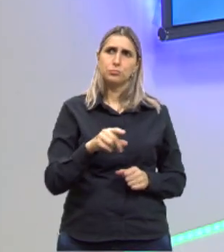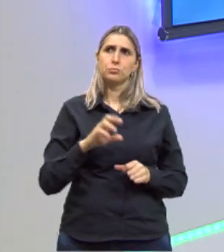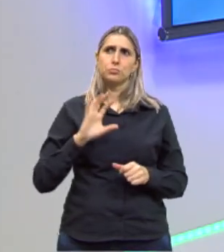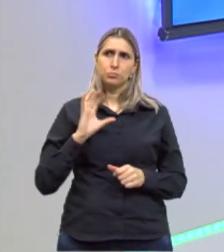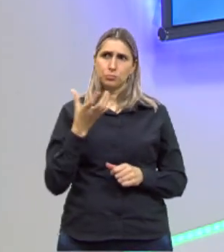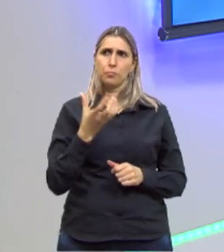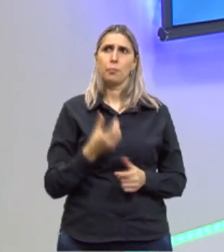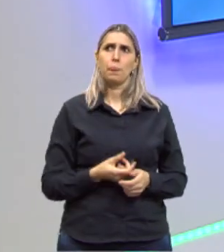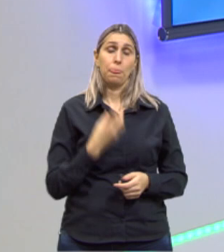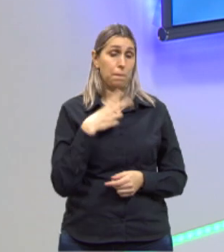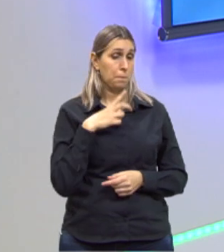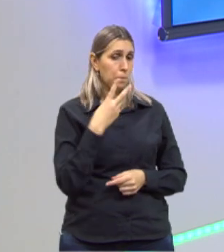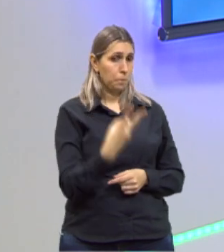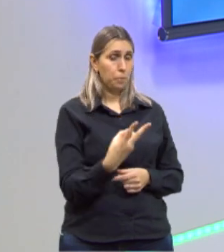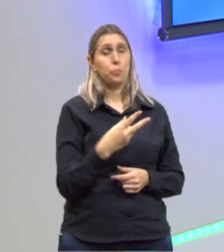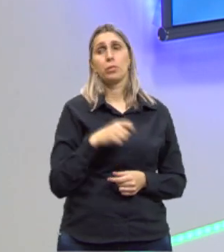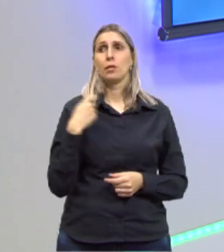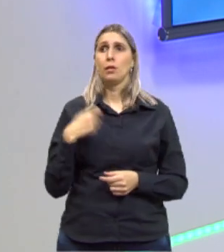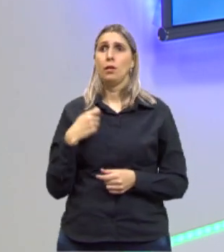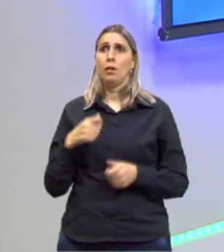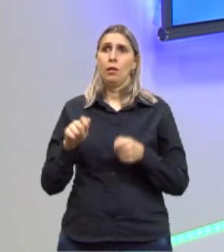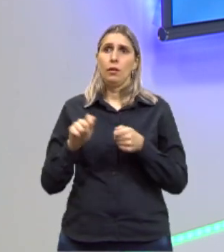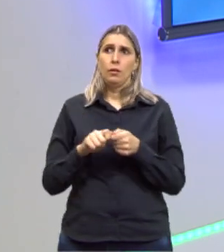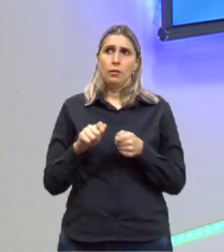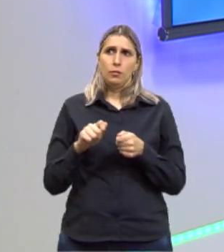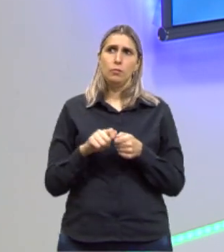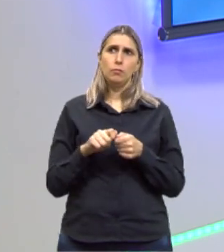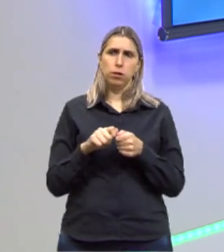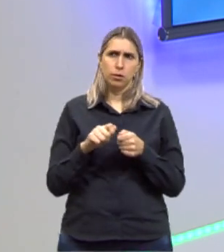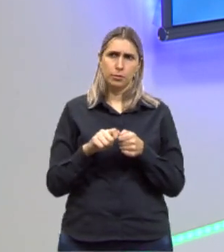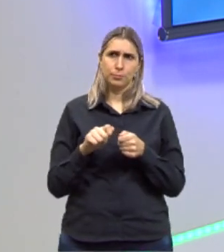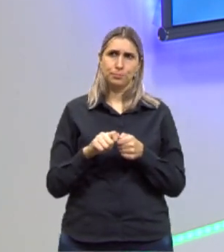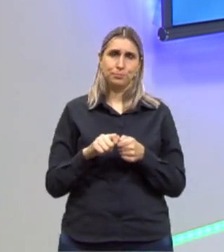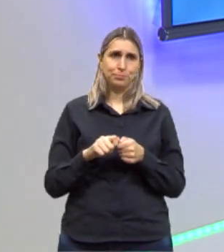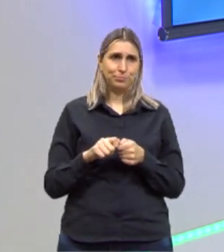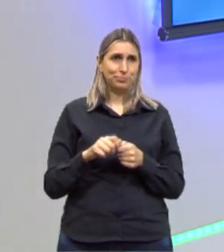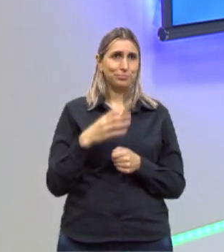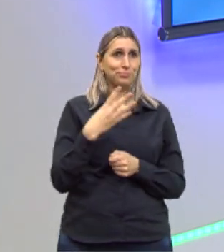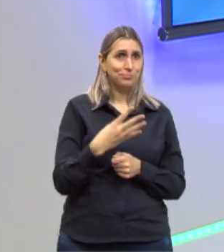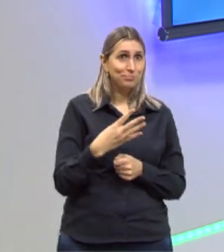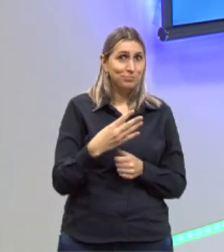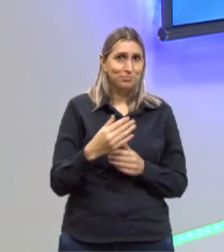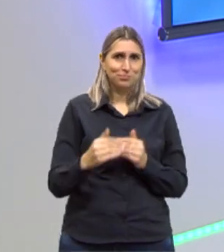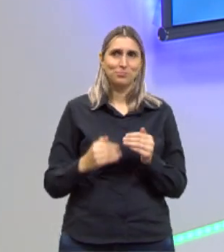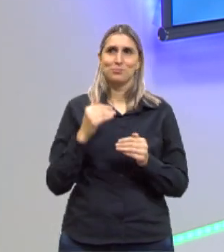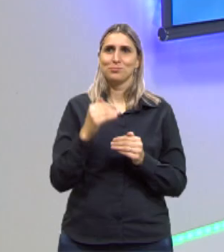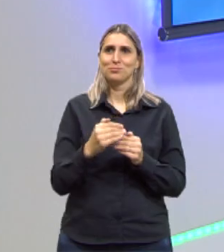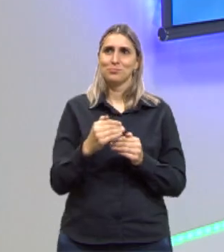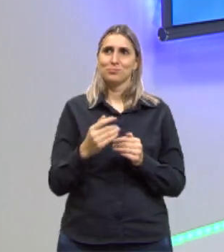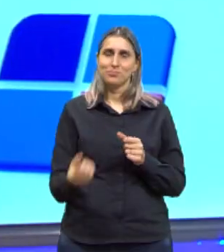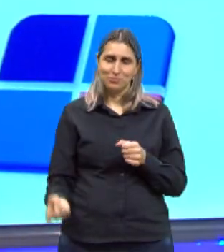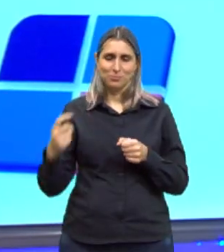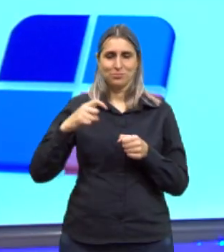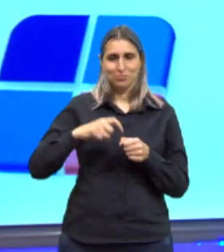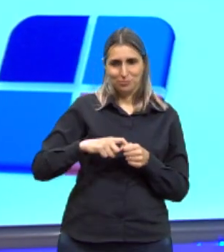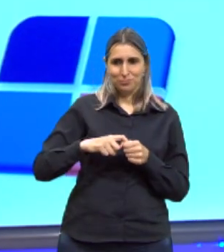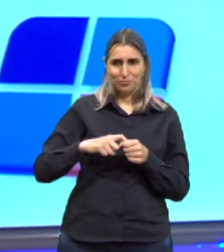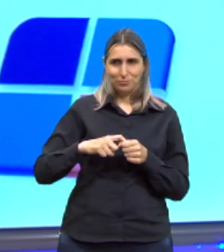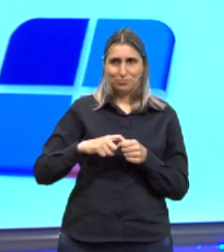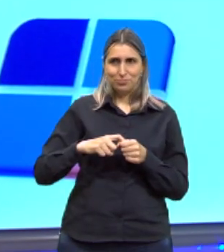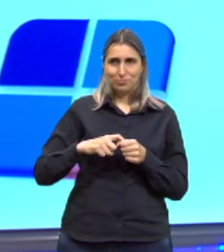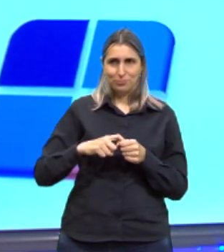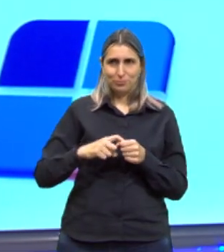tenho dois. Então, o que que eu tenho que fazer? Eu tenho um quarto passo aqui, que é voltar lá onde